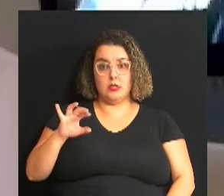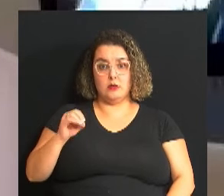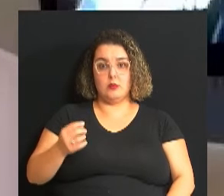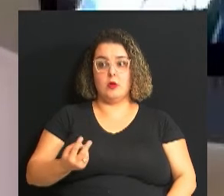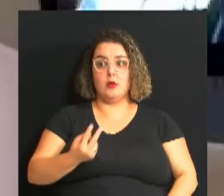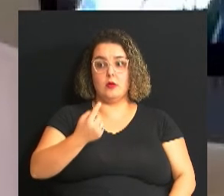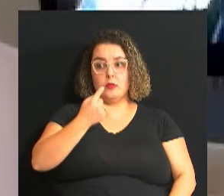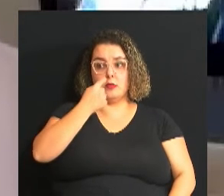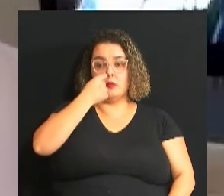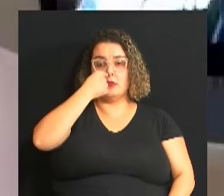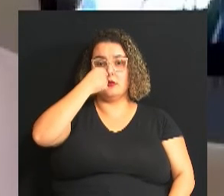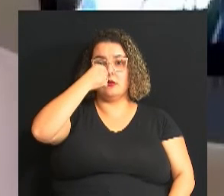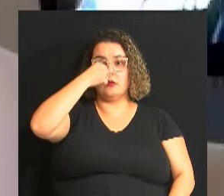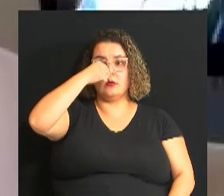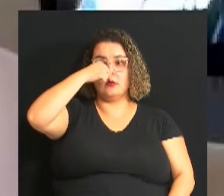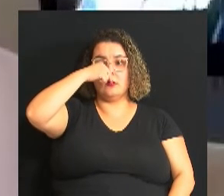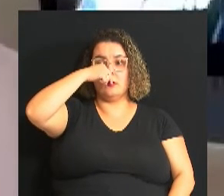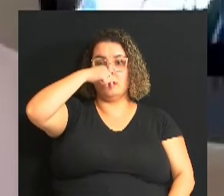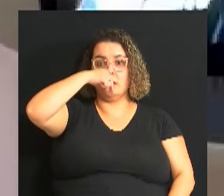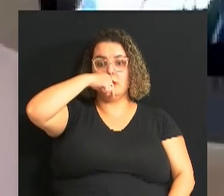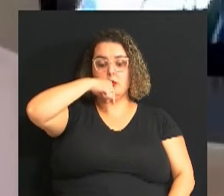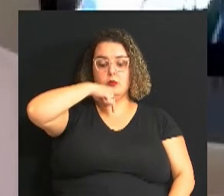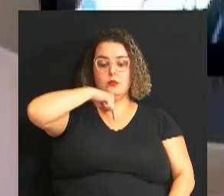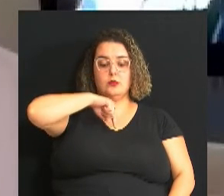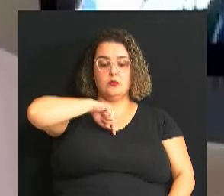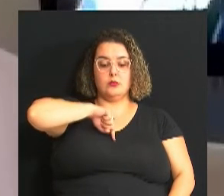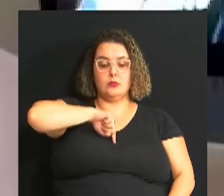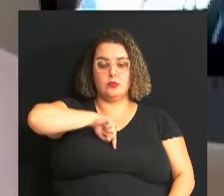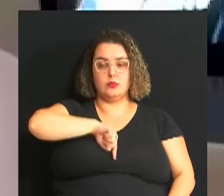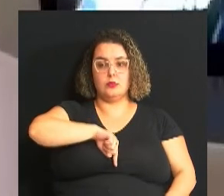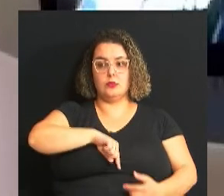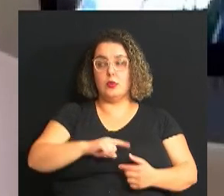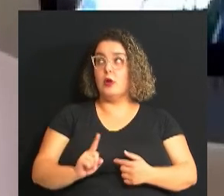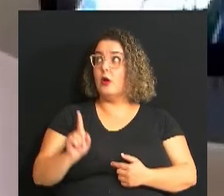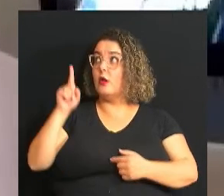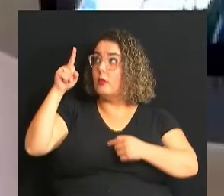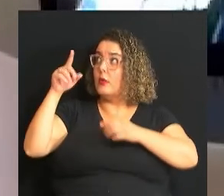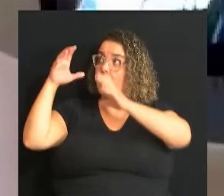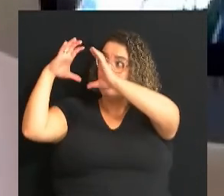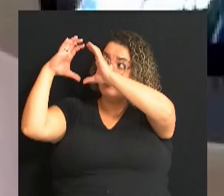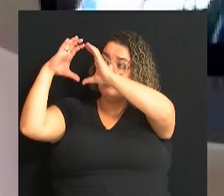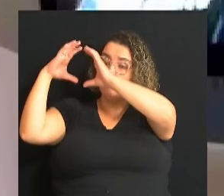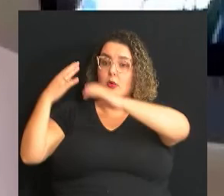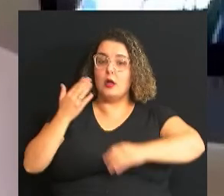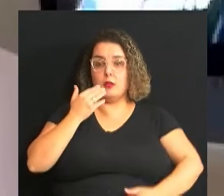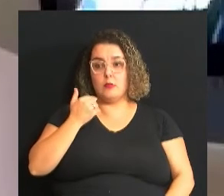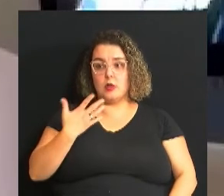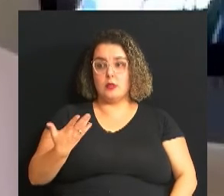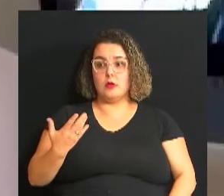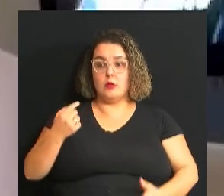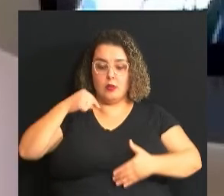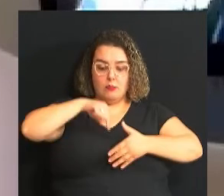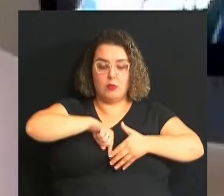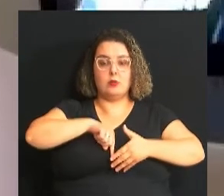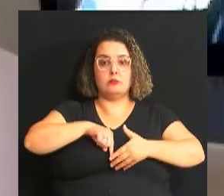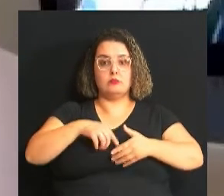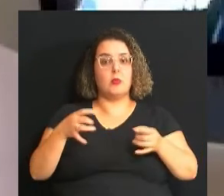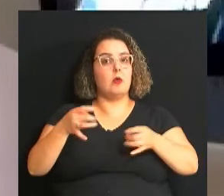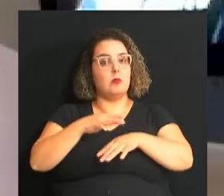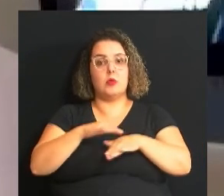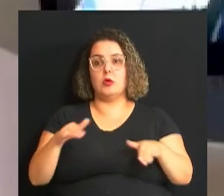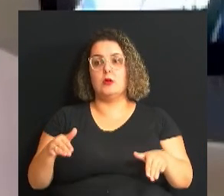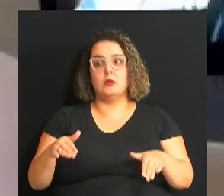ligada num tubinho de alimentação e você joga dentro do estômago da pessoa um alimento já pronto,